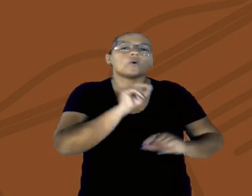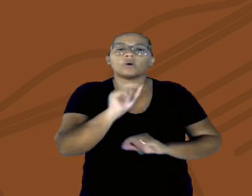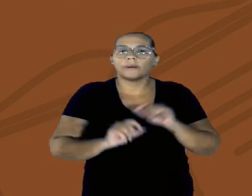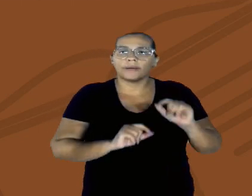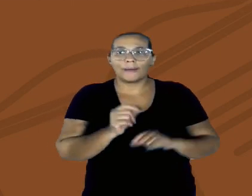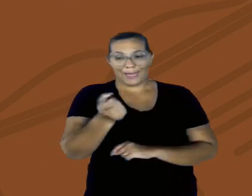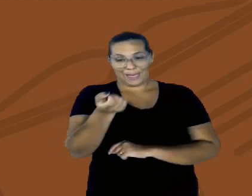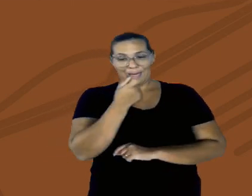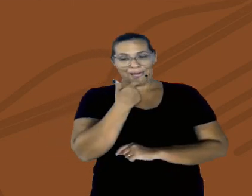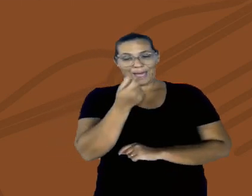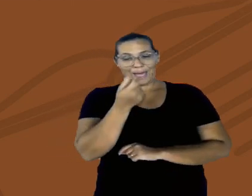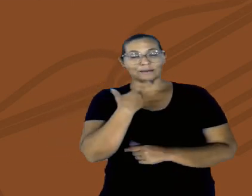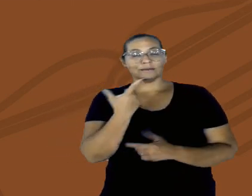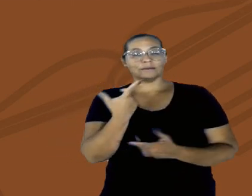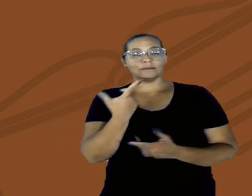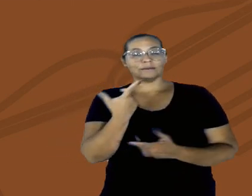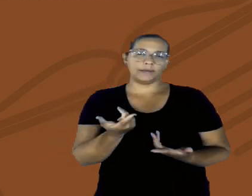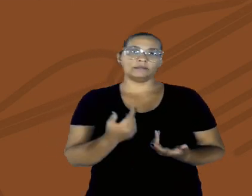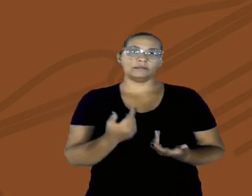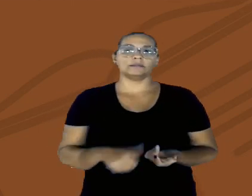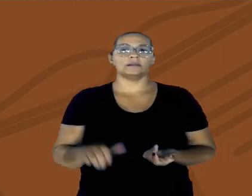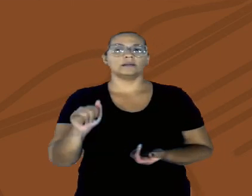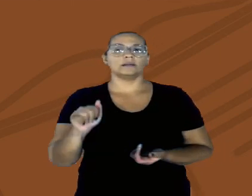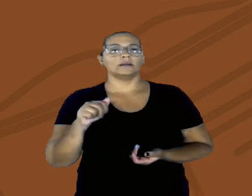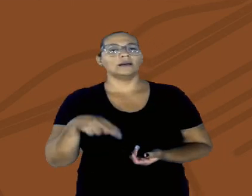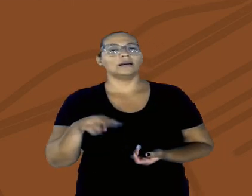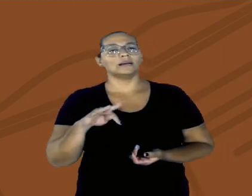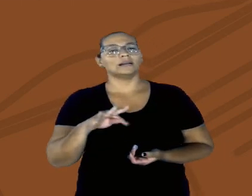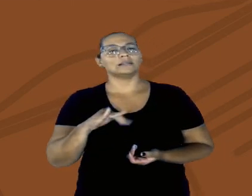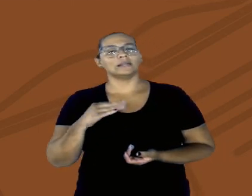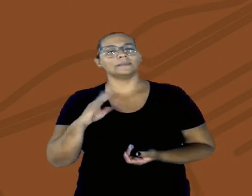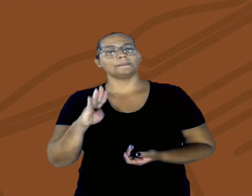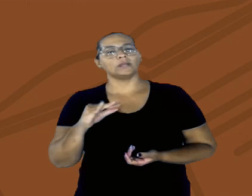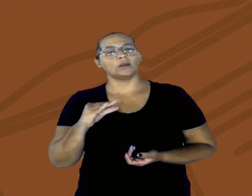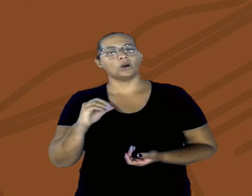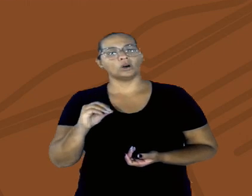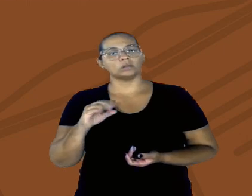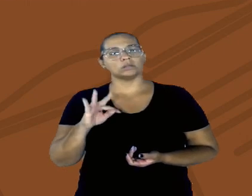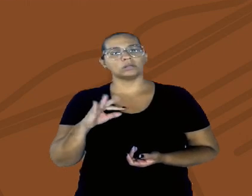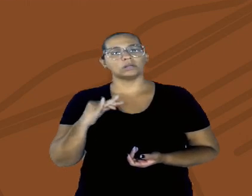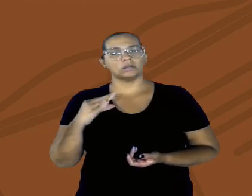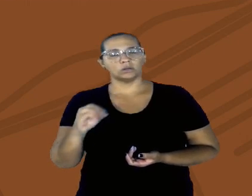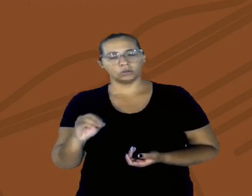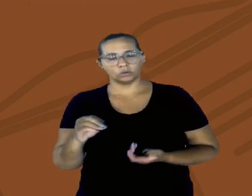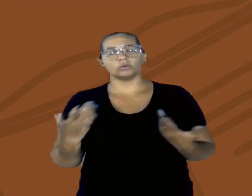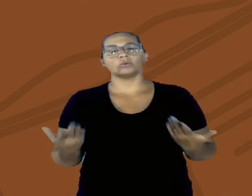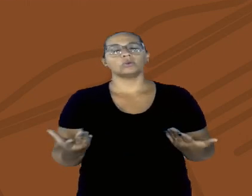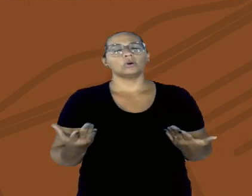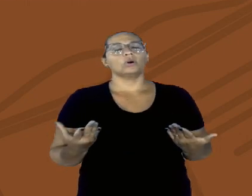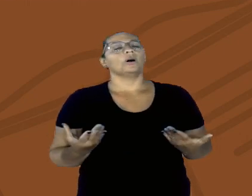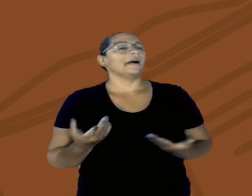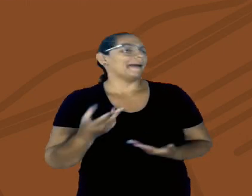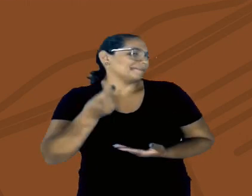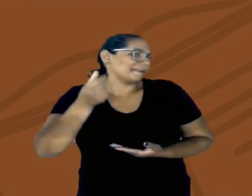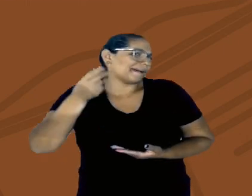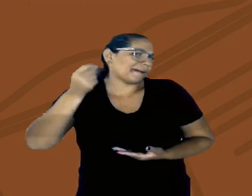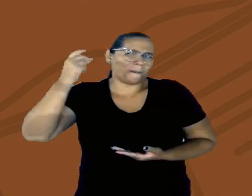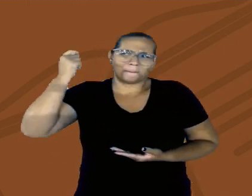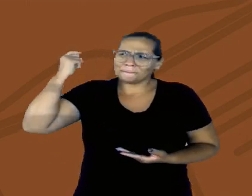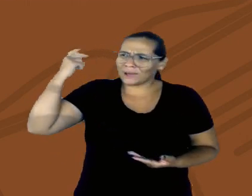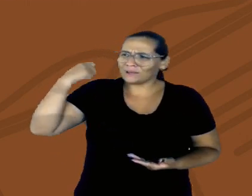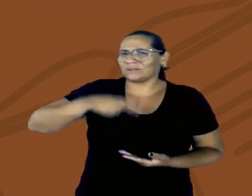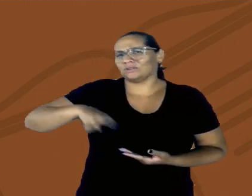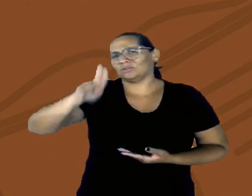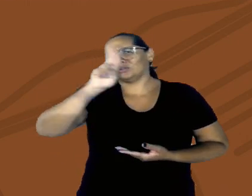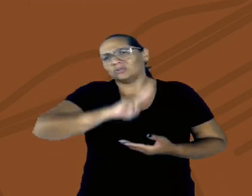algum medicamento novo? Não. Os antibióticos, os mais utilizados, existe há tempo. Então a gente não pode vacilar. Então é feito com